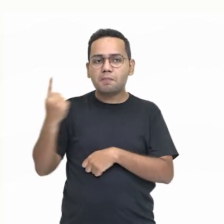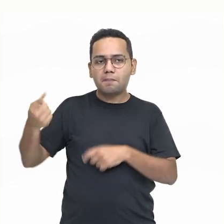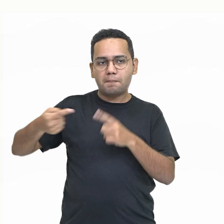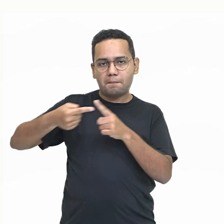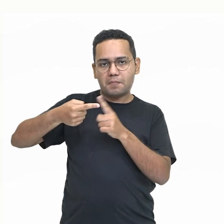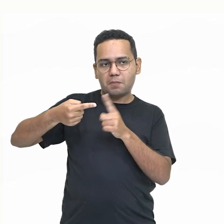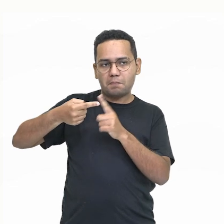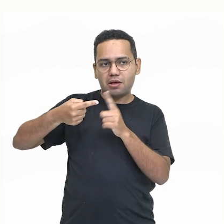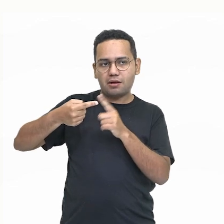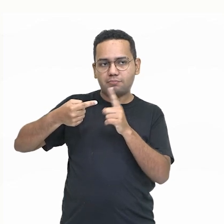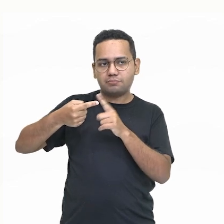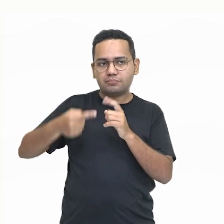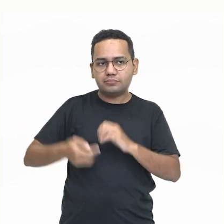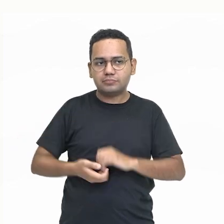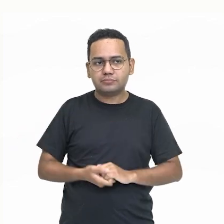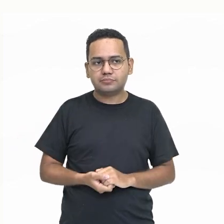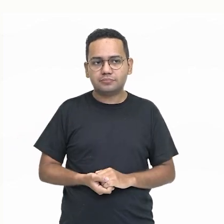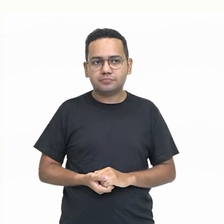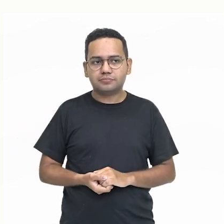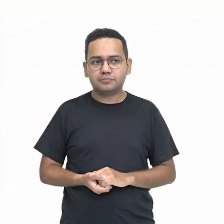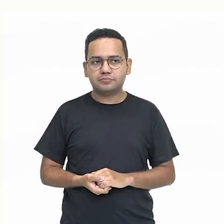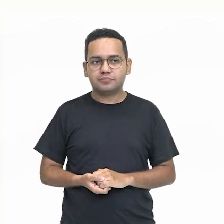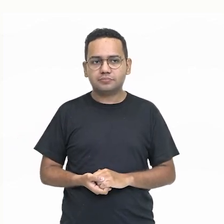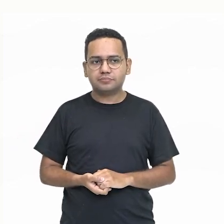Essa primeira lei,